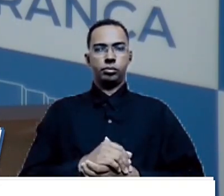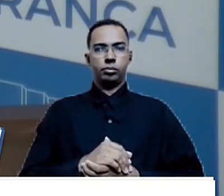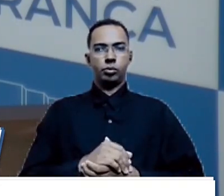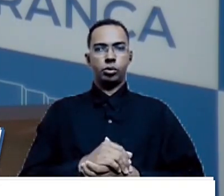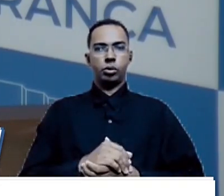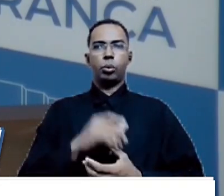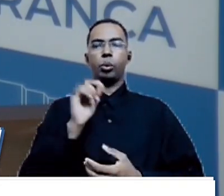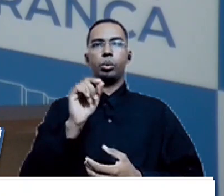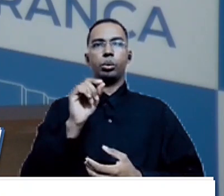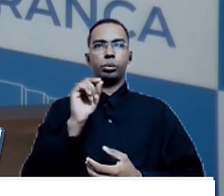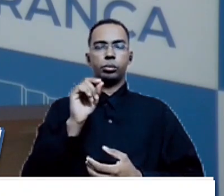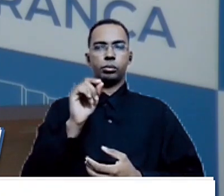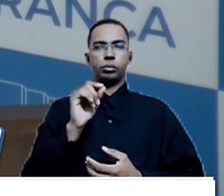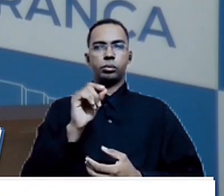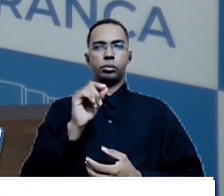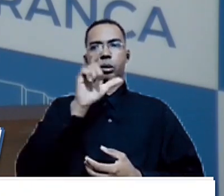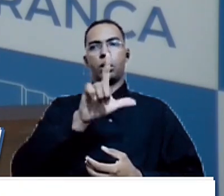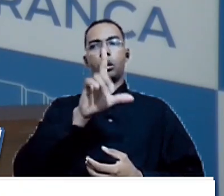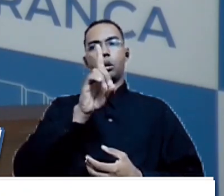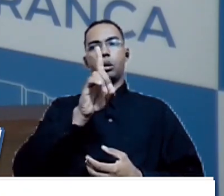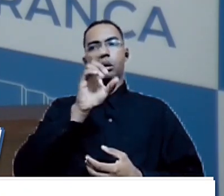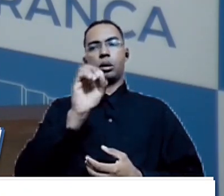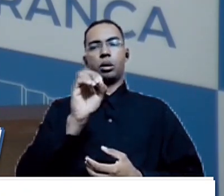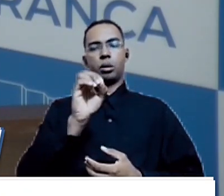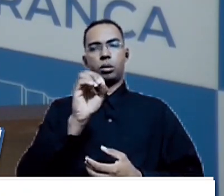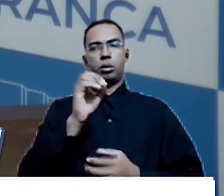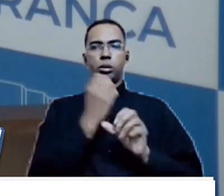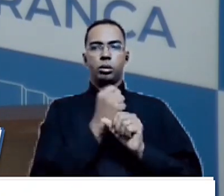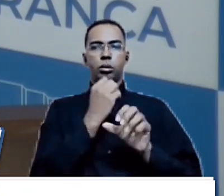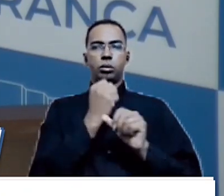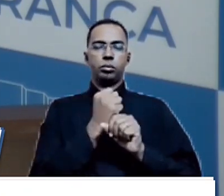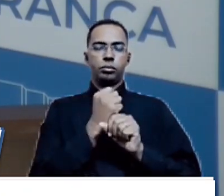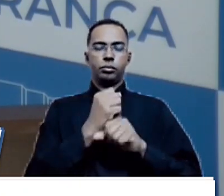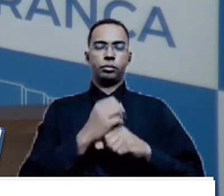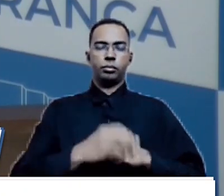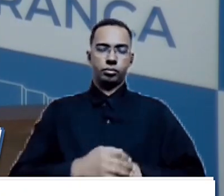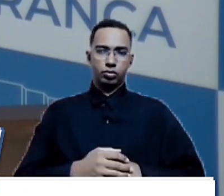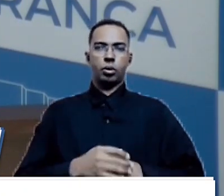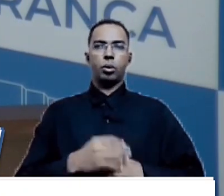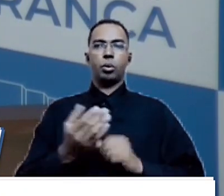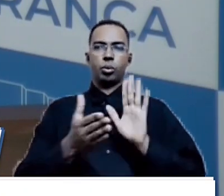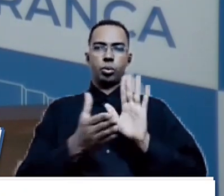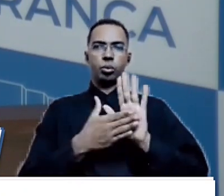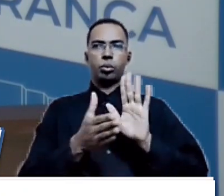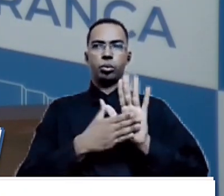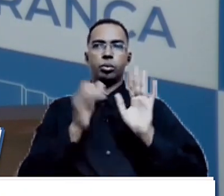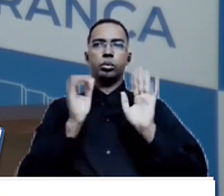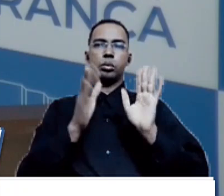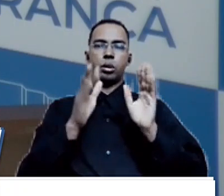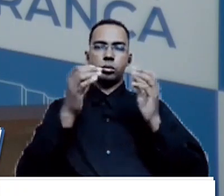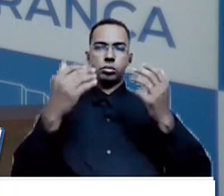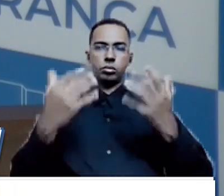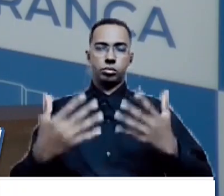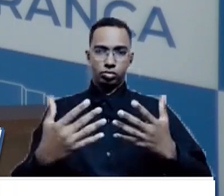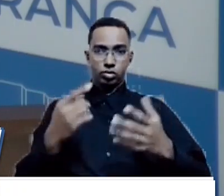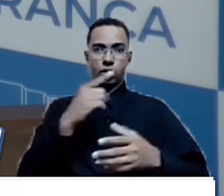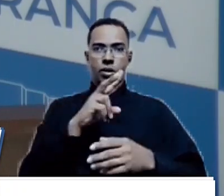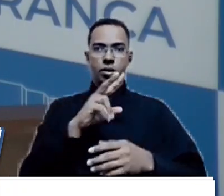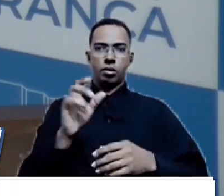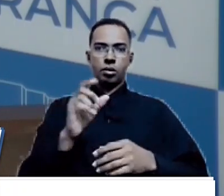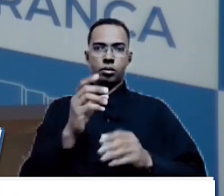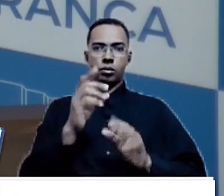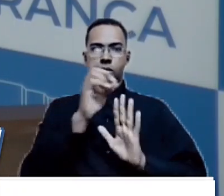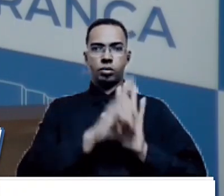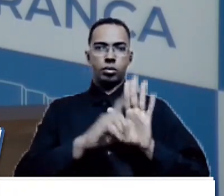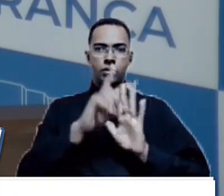a lei de diretrizes orçamentárias Como o próprio nome já diz ela vai dar diretriz